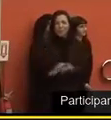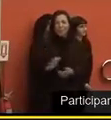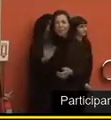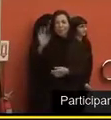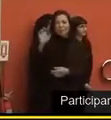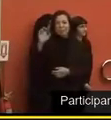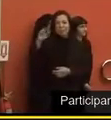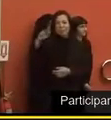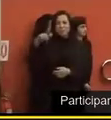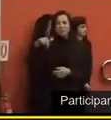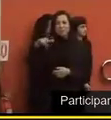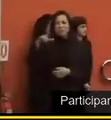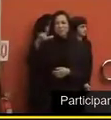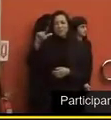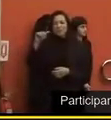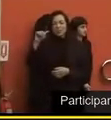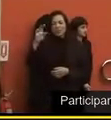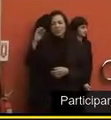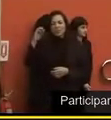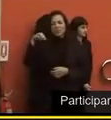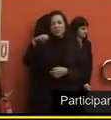Fernanda de Carli da Silva Tomé.